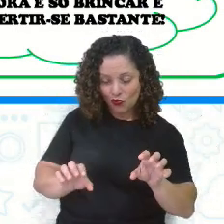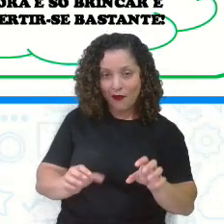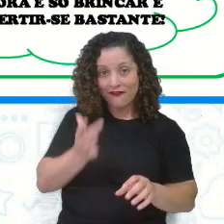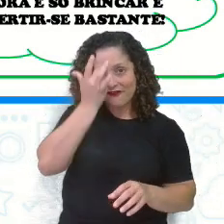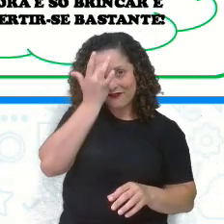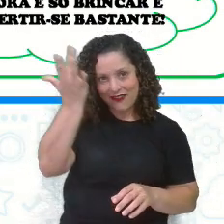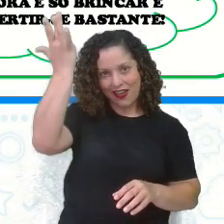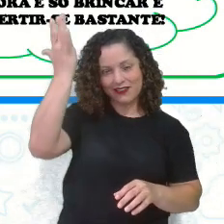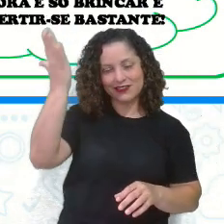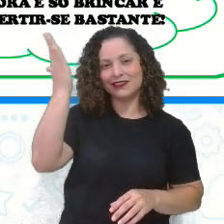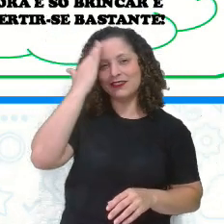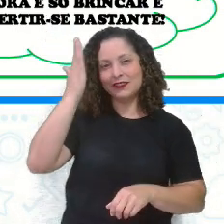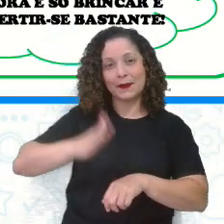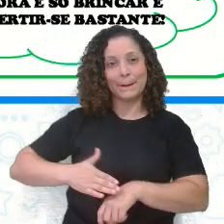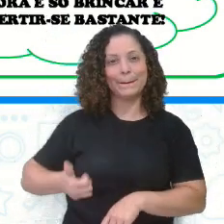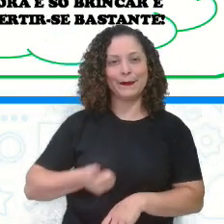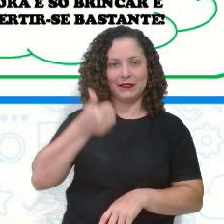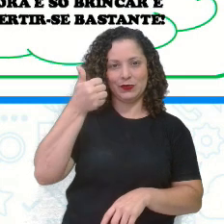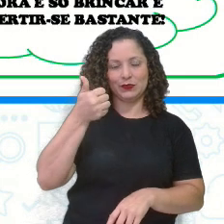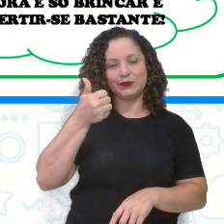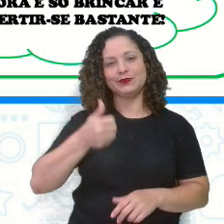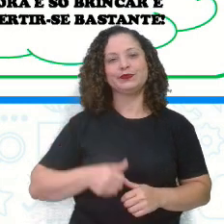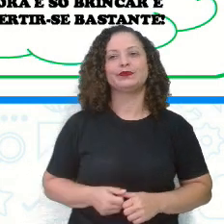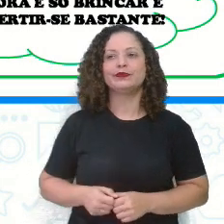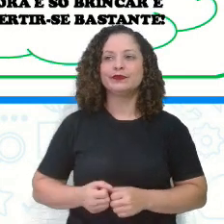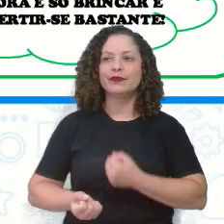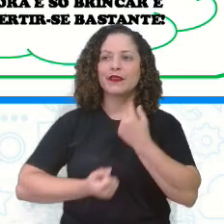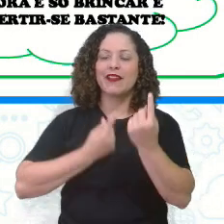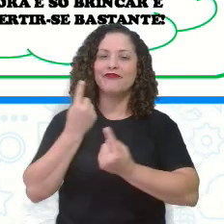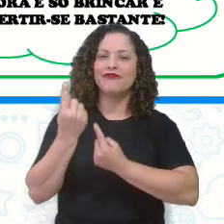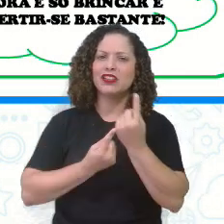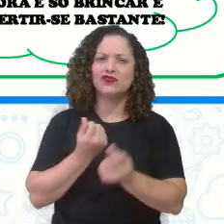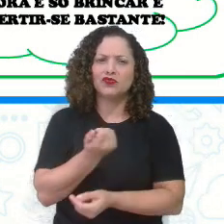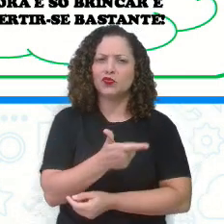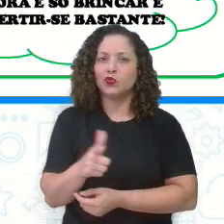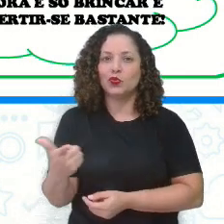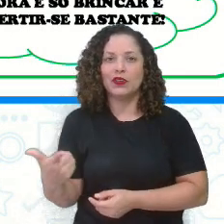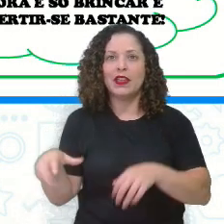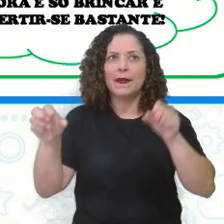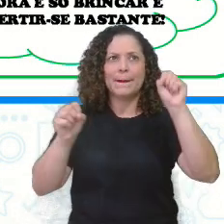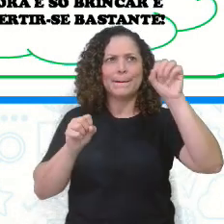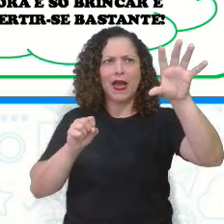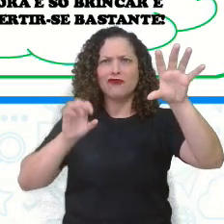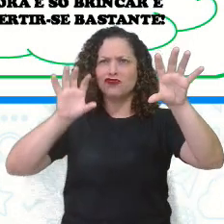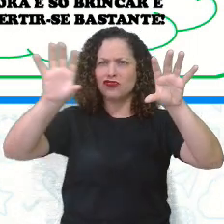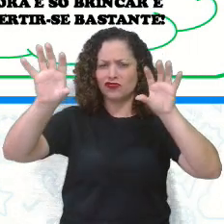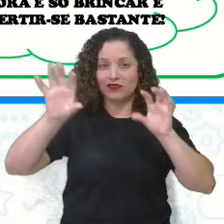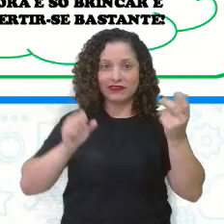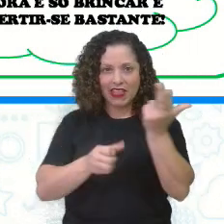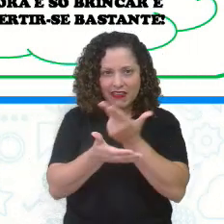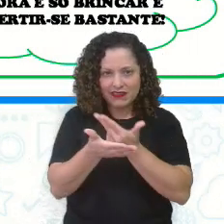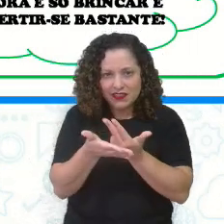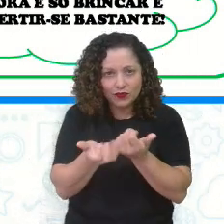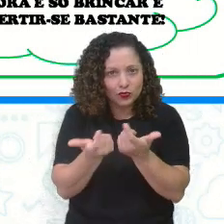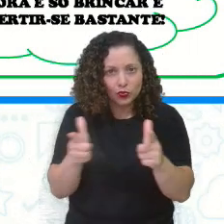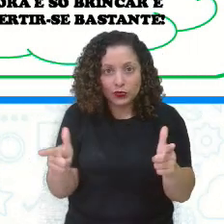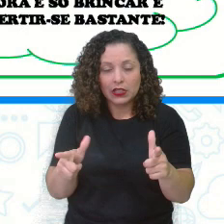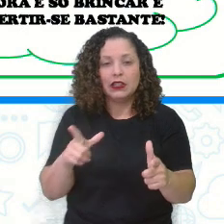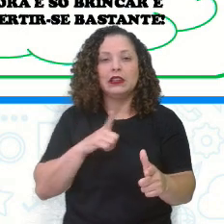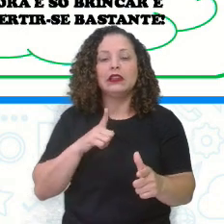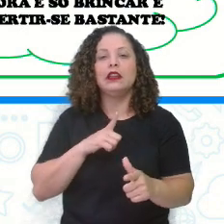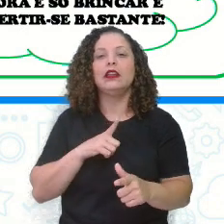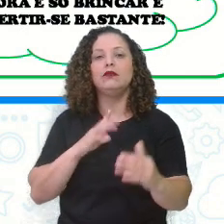melhor. Às vezes, quando não tem imagem, tem numerações. Por exemplo, se eu vou montar um brinquedo, as peças